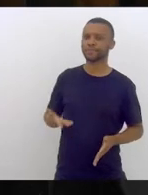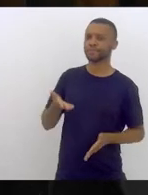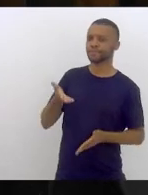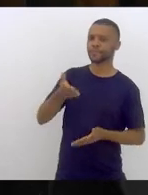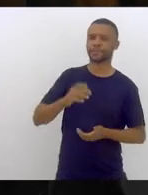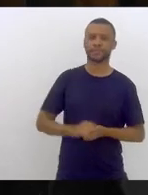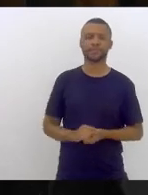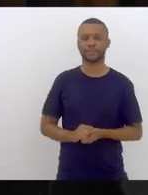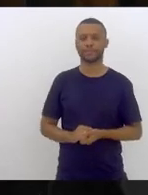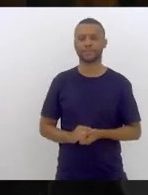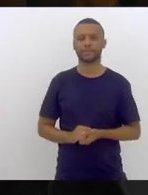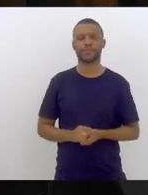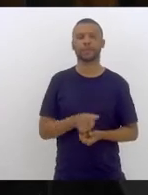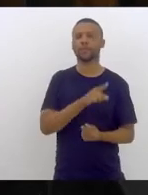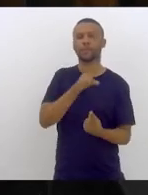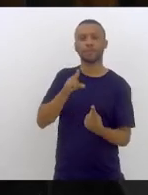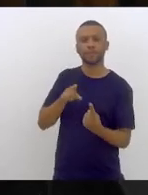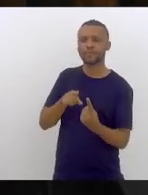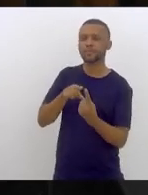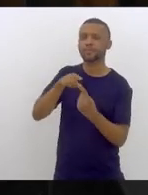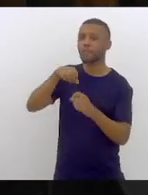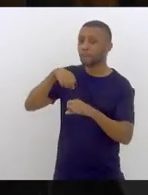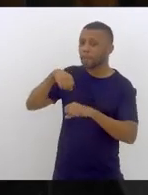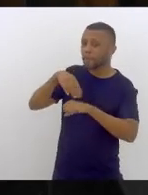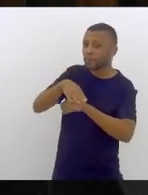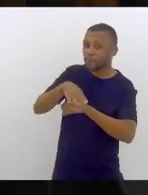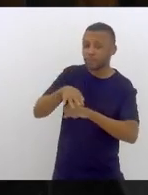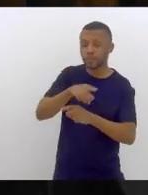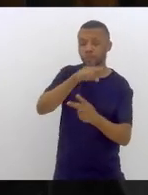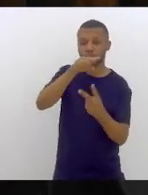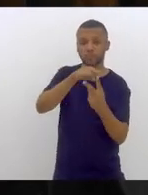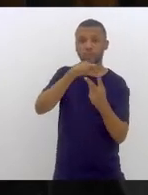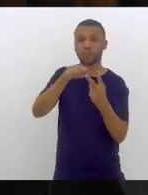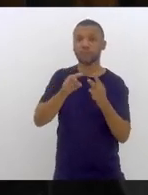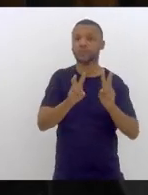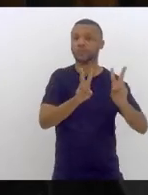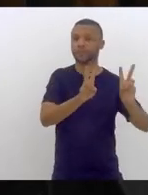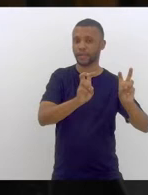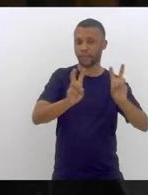queria trazer aqui dois temas que